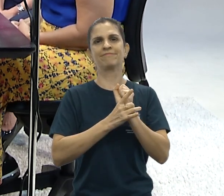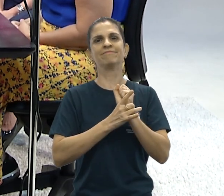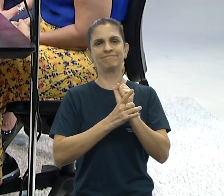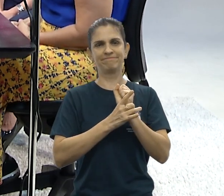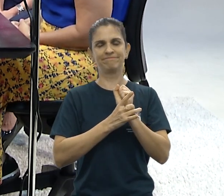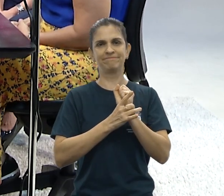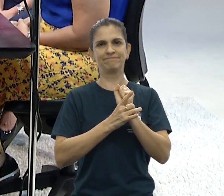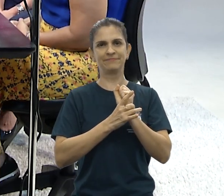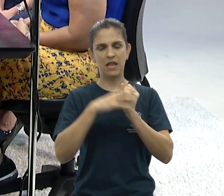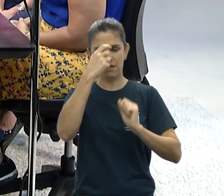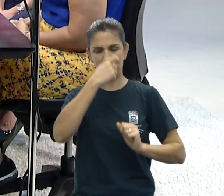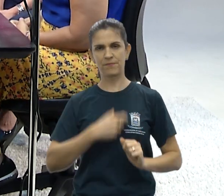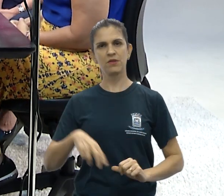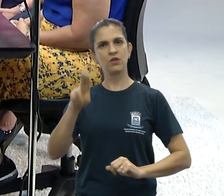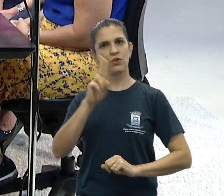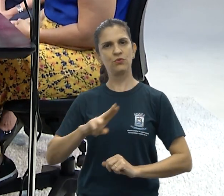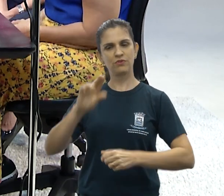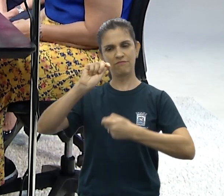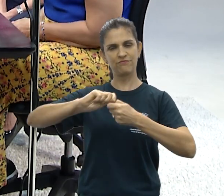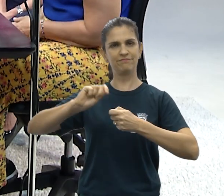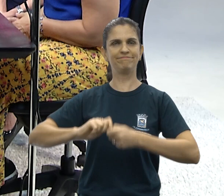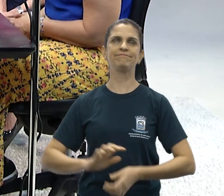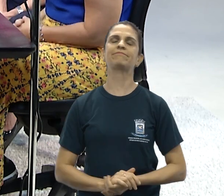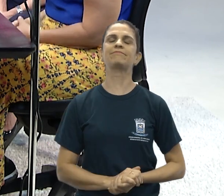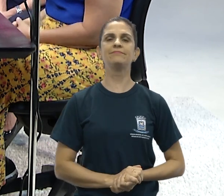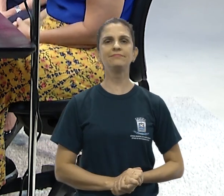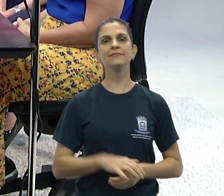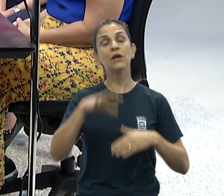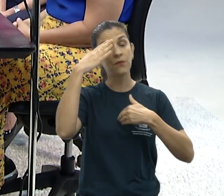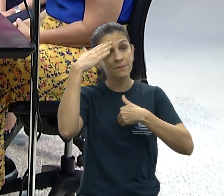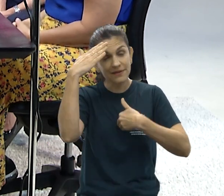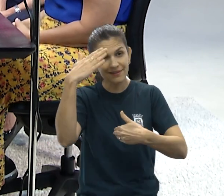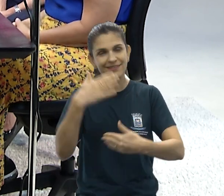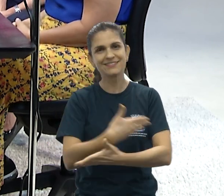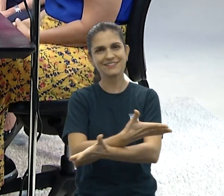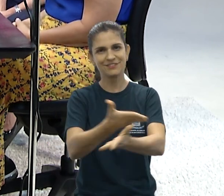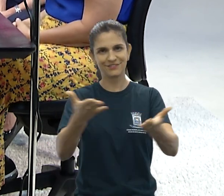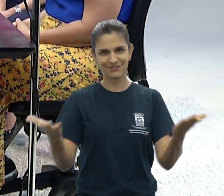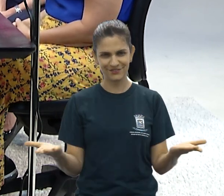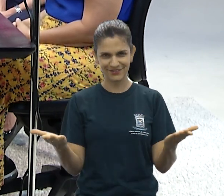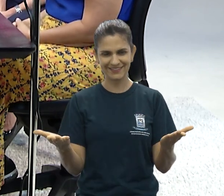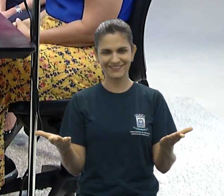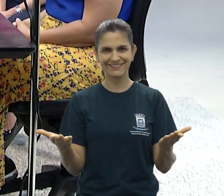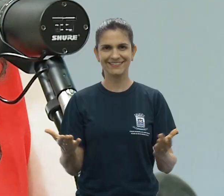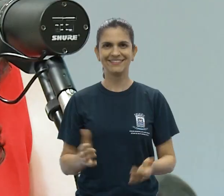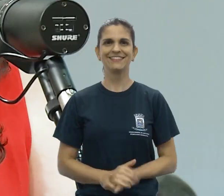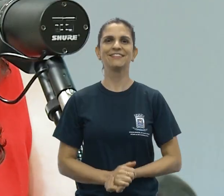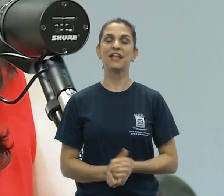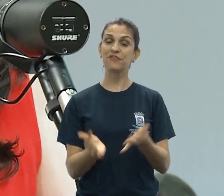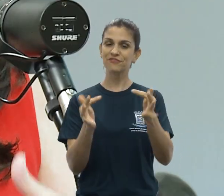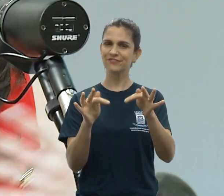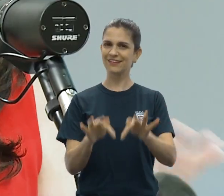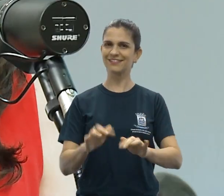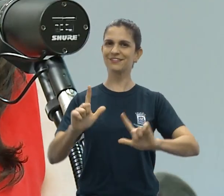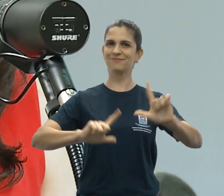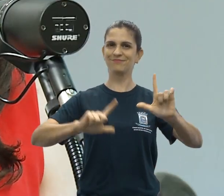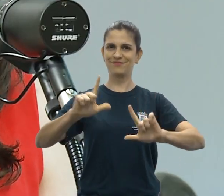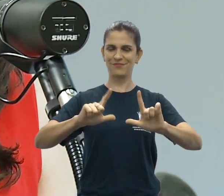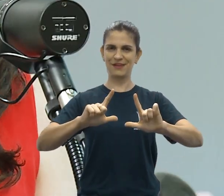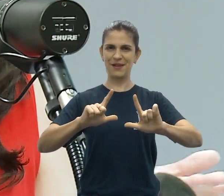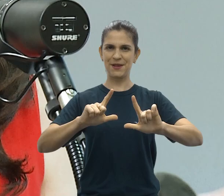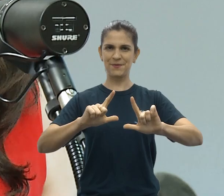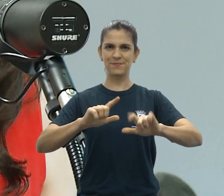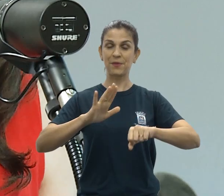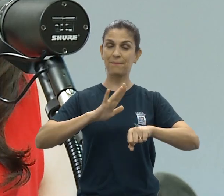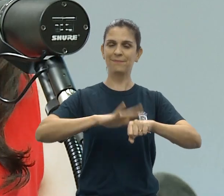E buscar o tratamento, com Informação certeza. é tudo. Bom, mais uma vez, obrigada pela presença de vocês hoje aqui. Nós vamos chegando ao